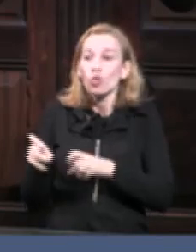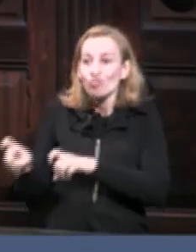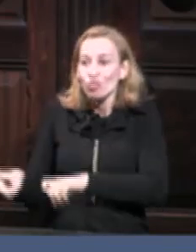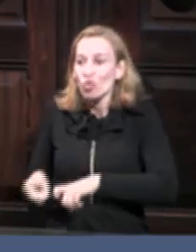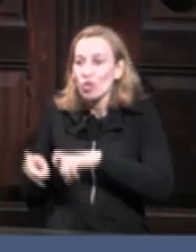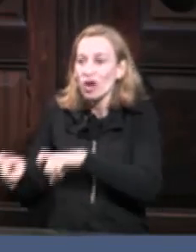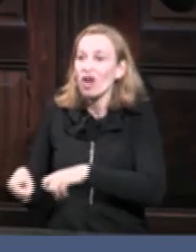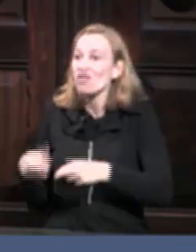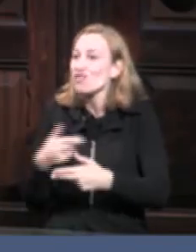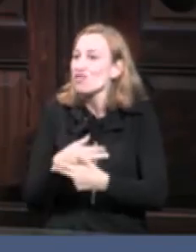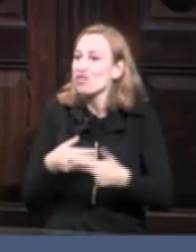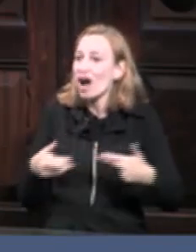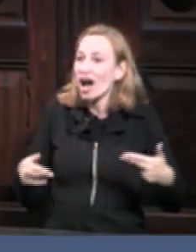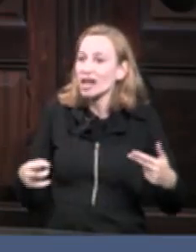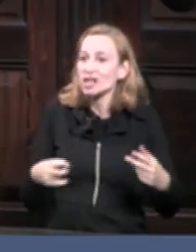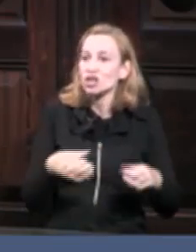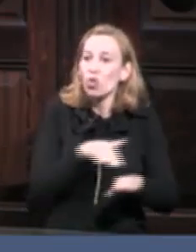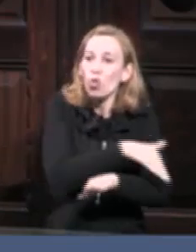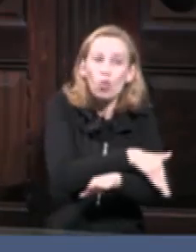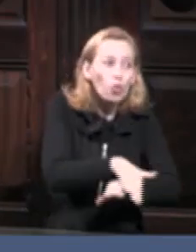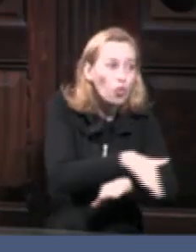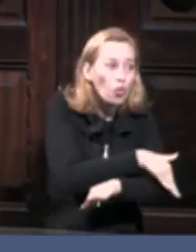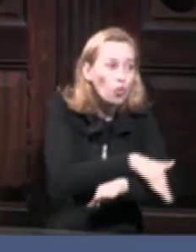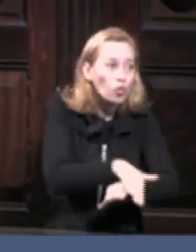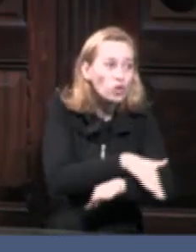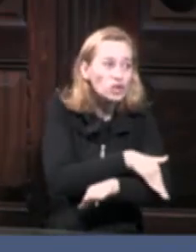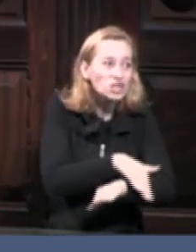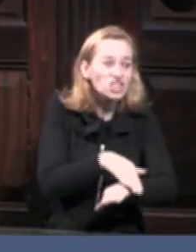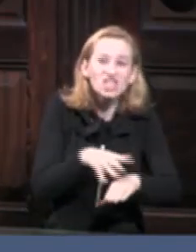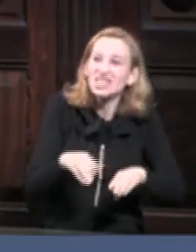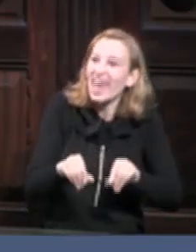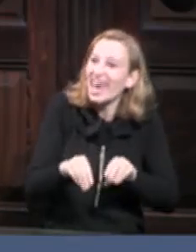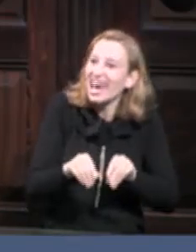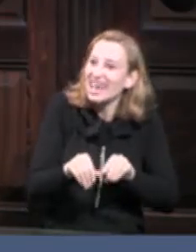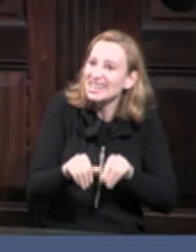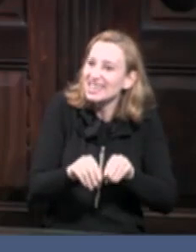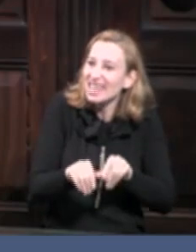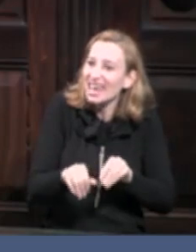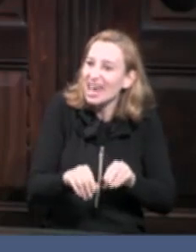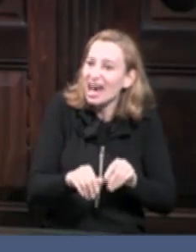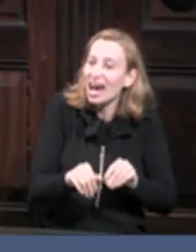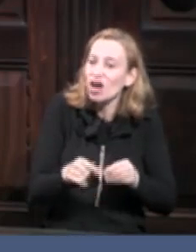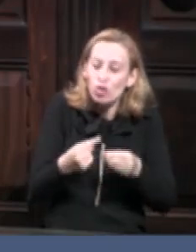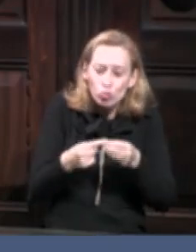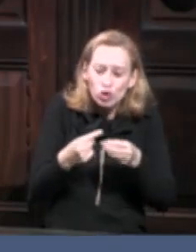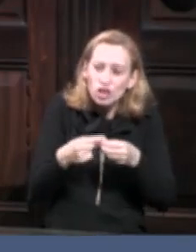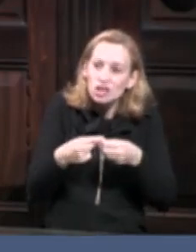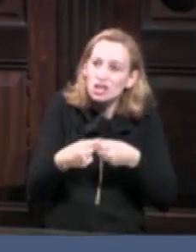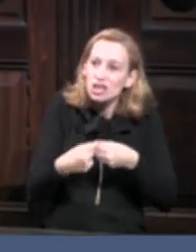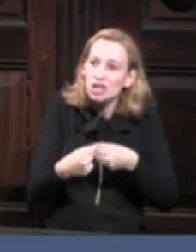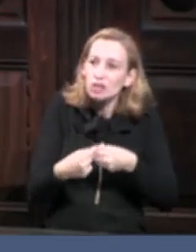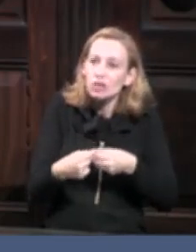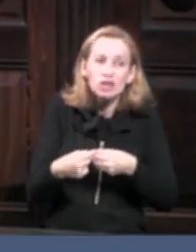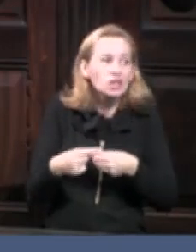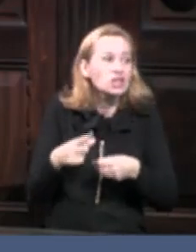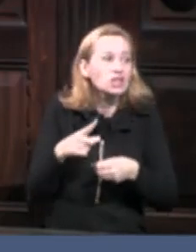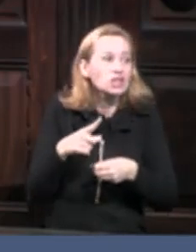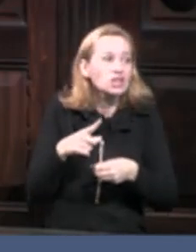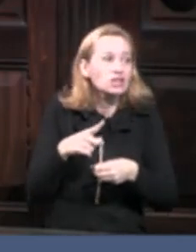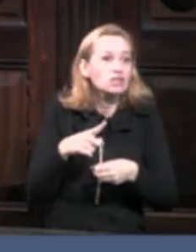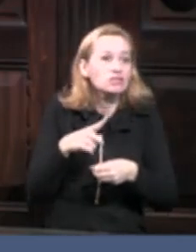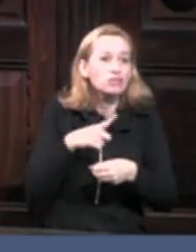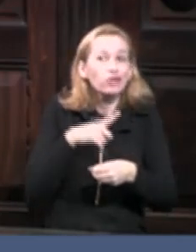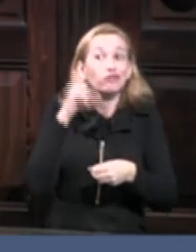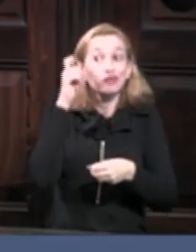muitas estradas ainda de terra batida. Um município que tem muitas